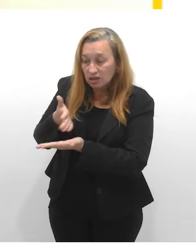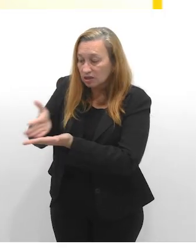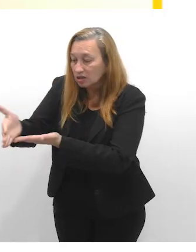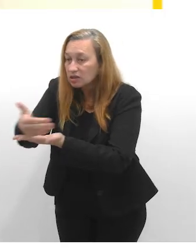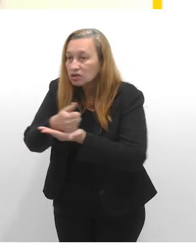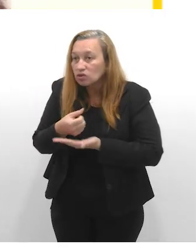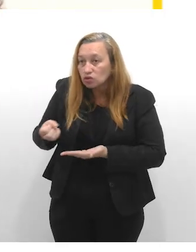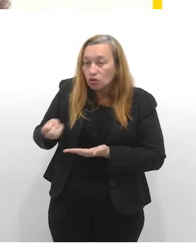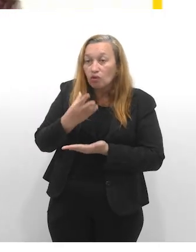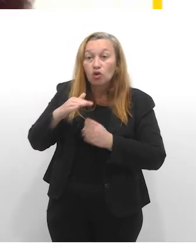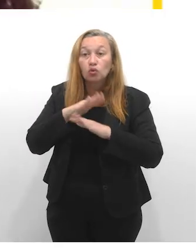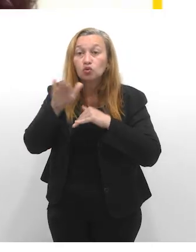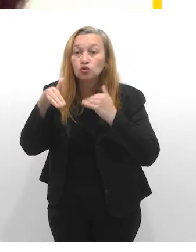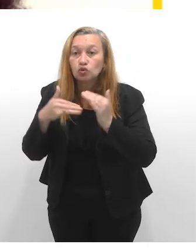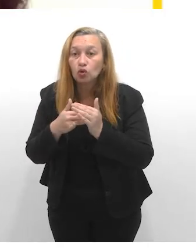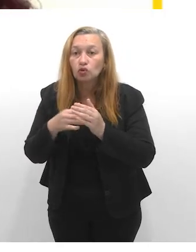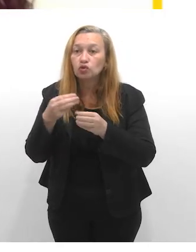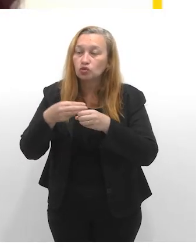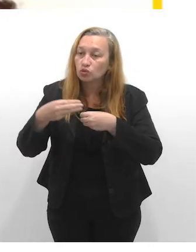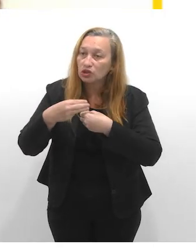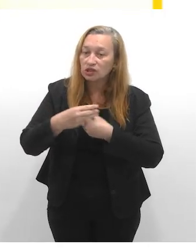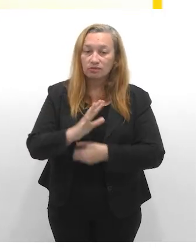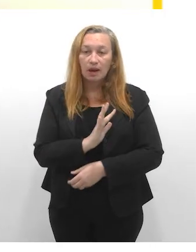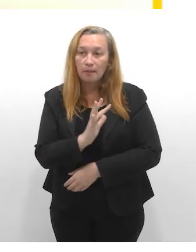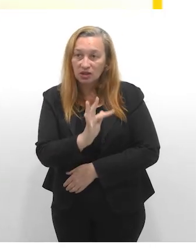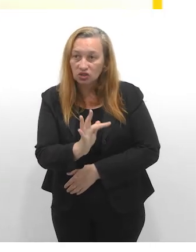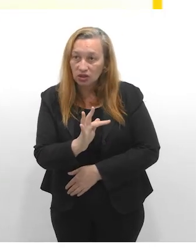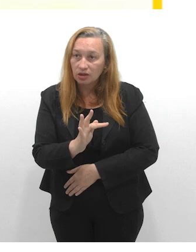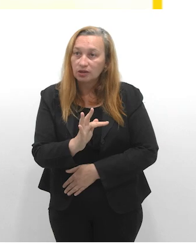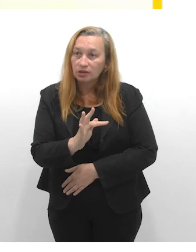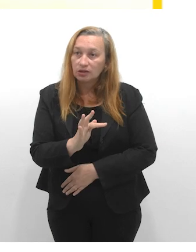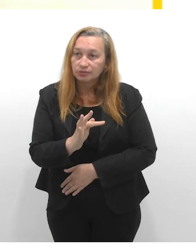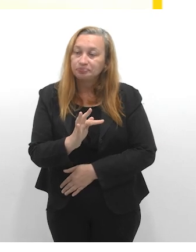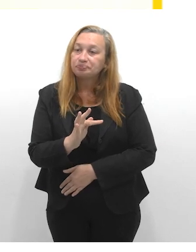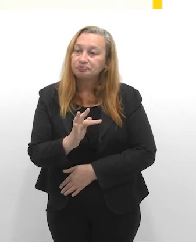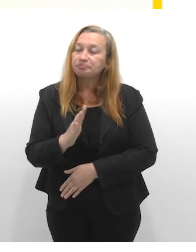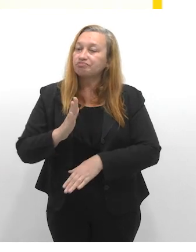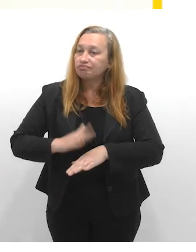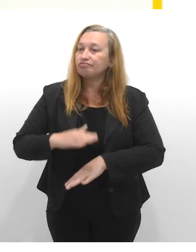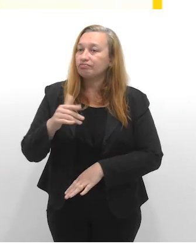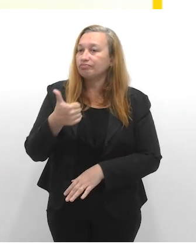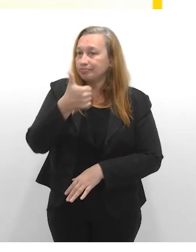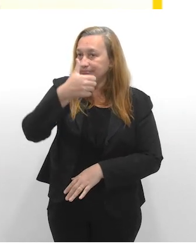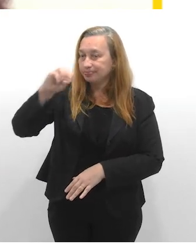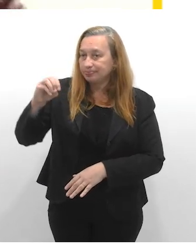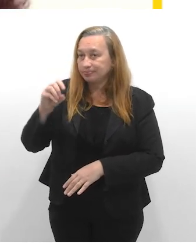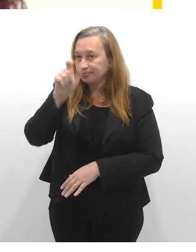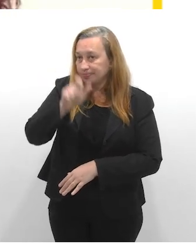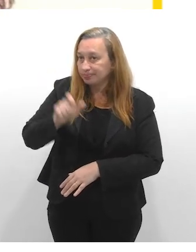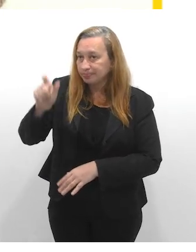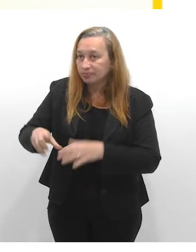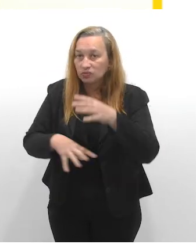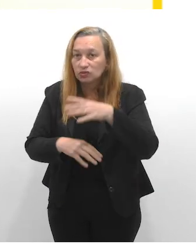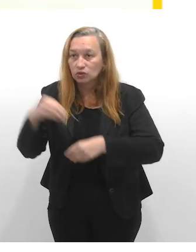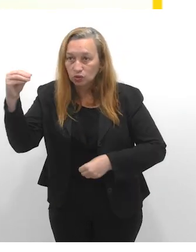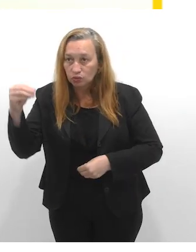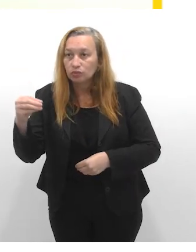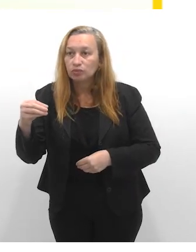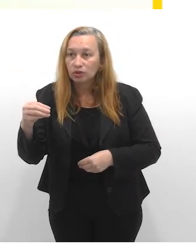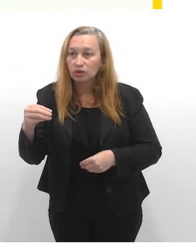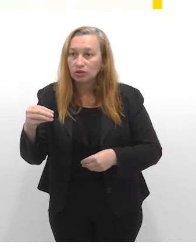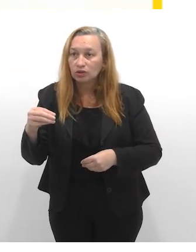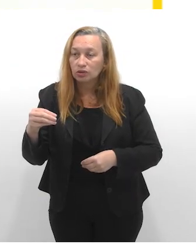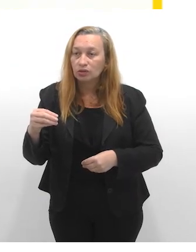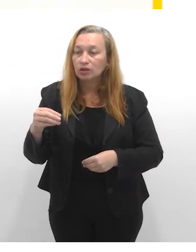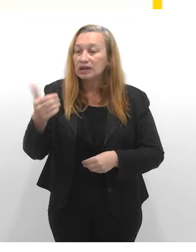recentes que coloca que todos os municípios da Baixada passam de mais de 100 desaparecimentos forçados